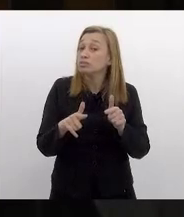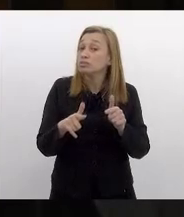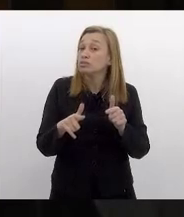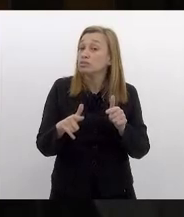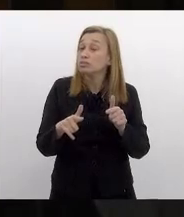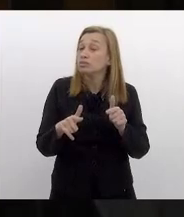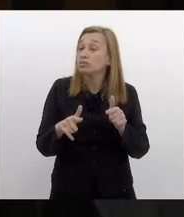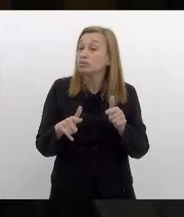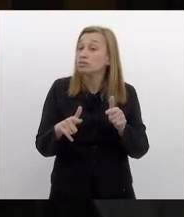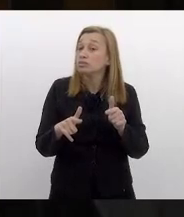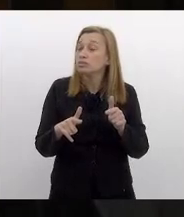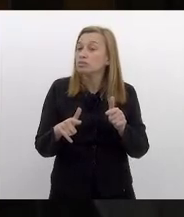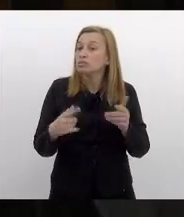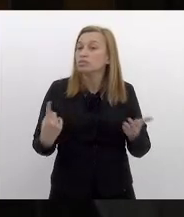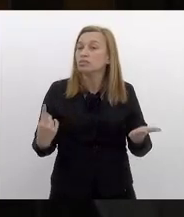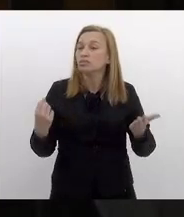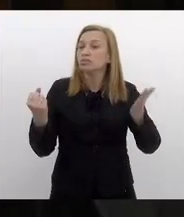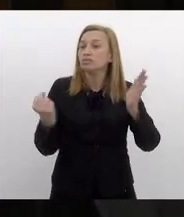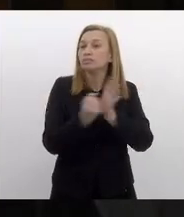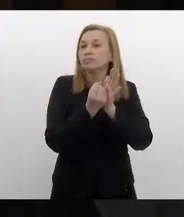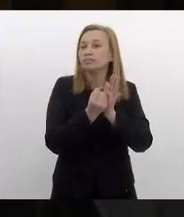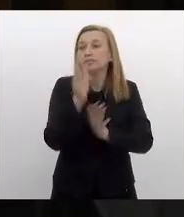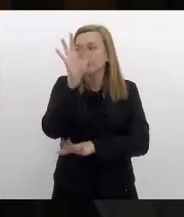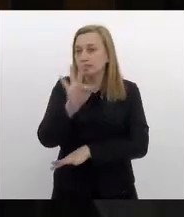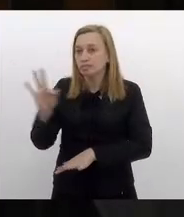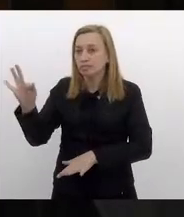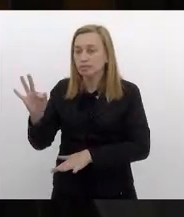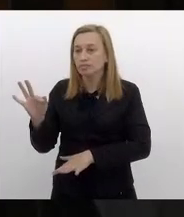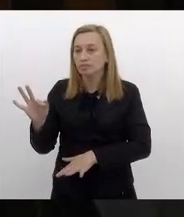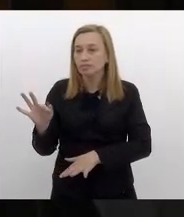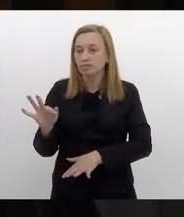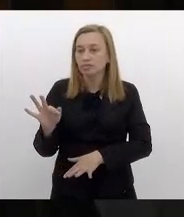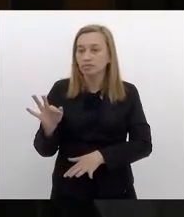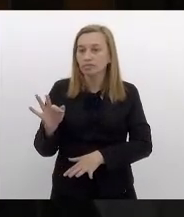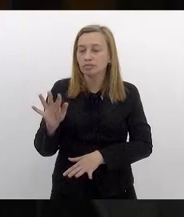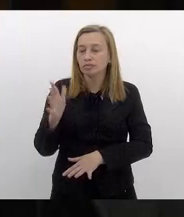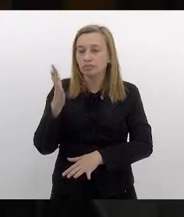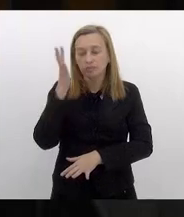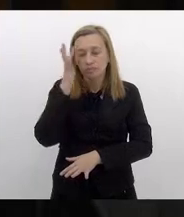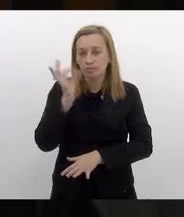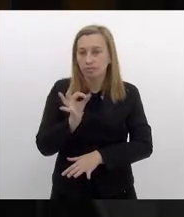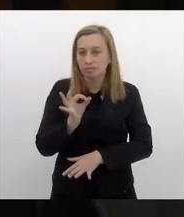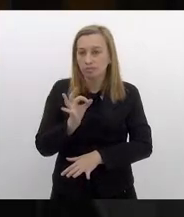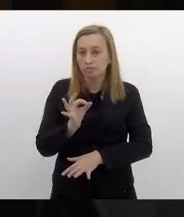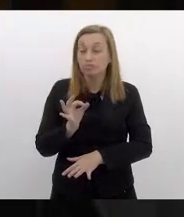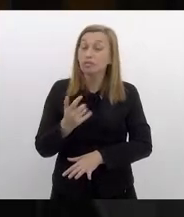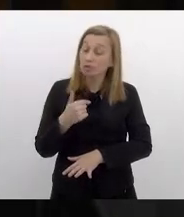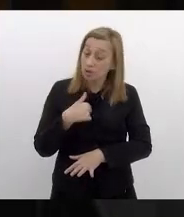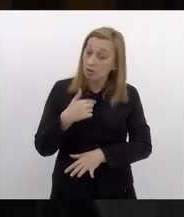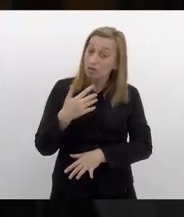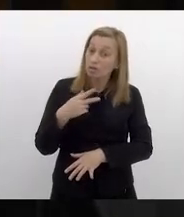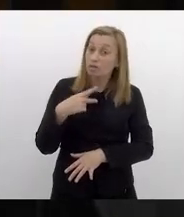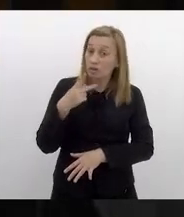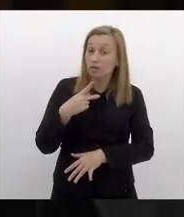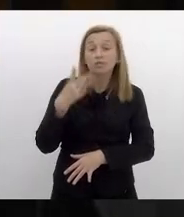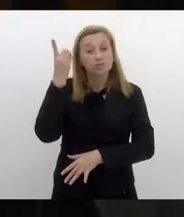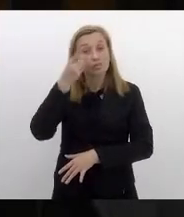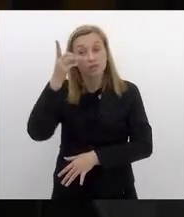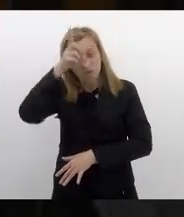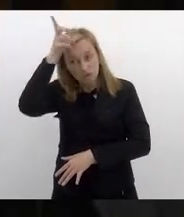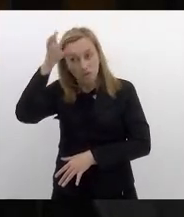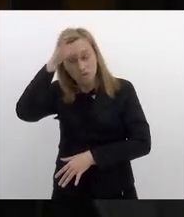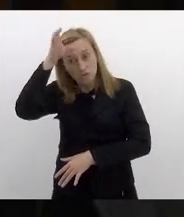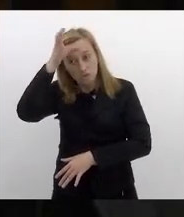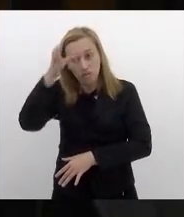decorrentes de um pacto federativo inexistente, que eu insistentemente venho chamando, deputada Tiaju, não